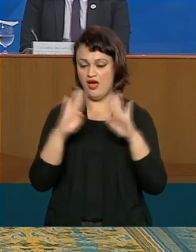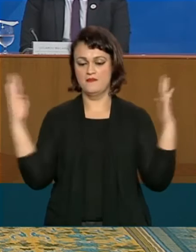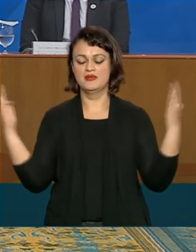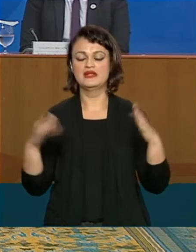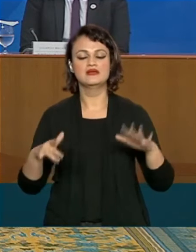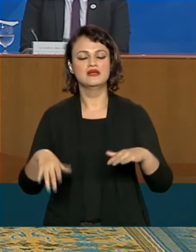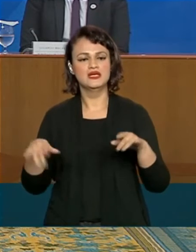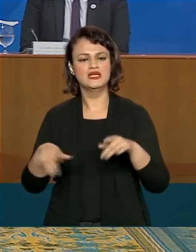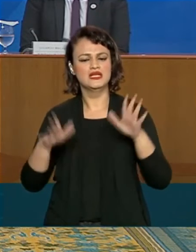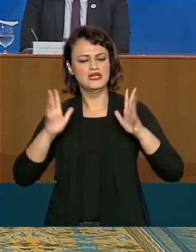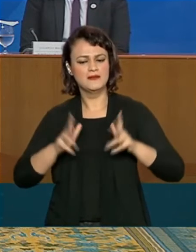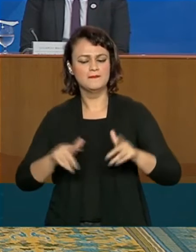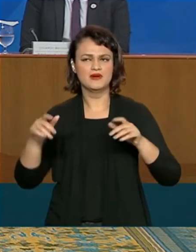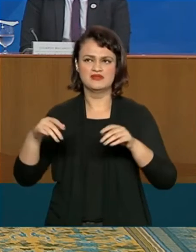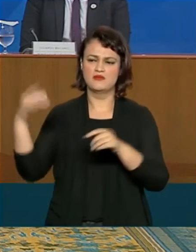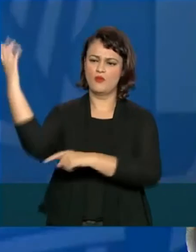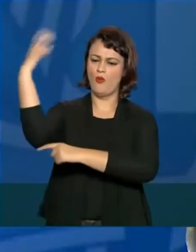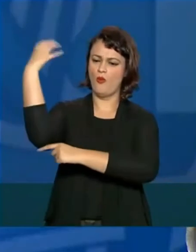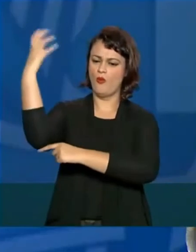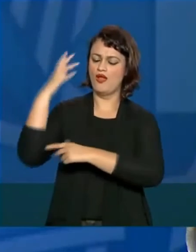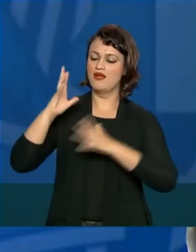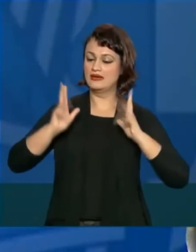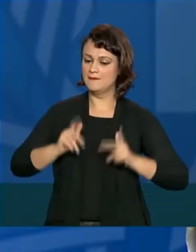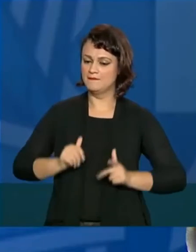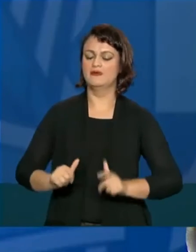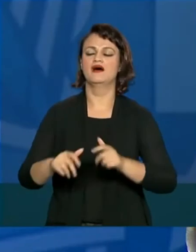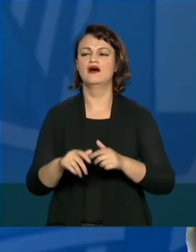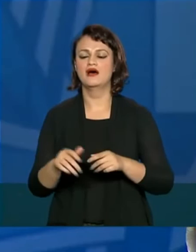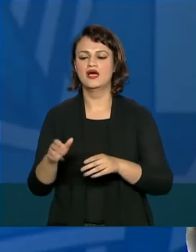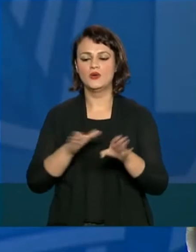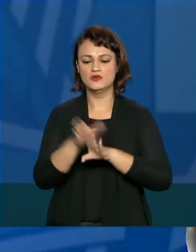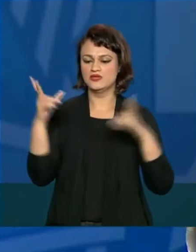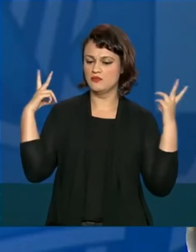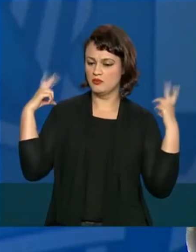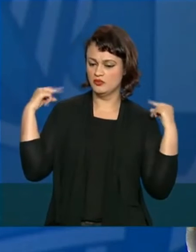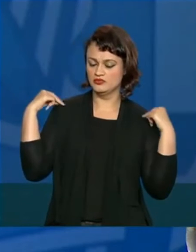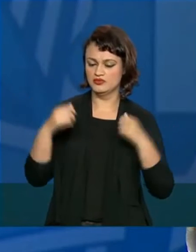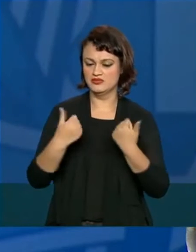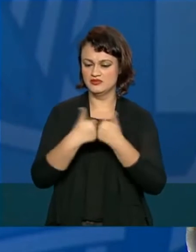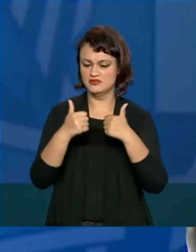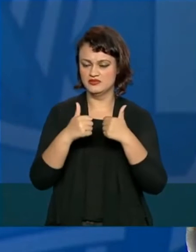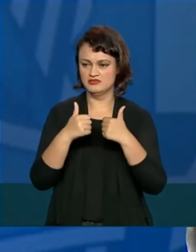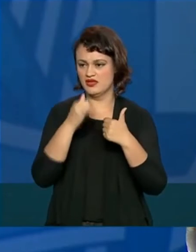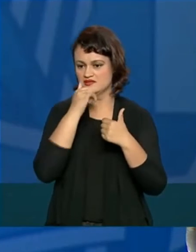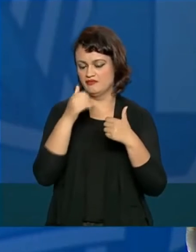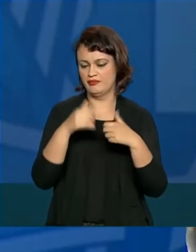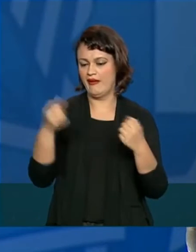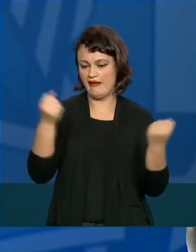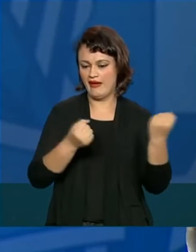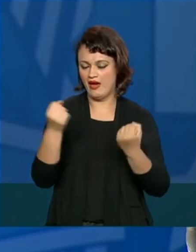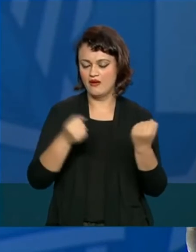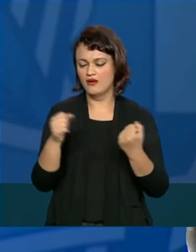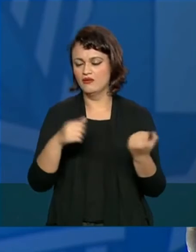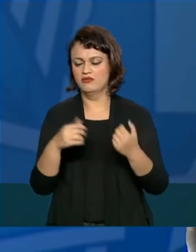faça a limpeza de filtros de condicionadores de ar, orientações para o motorista no transporte, num carro de passeio, no